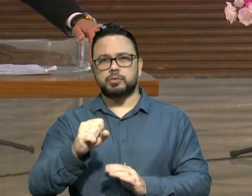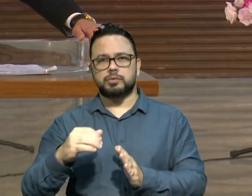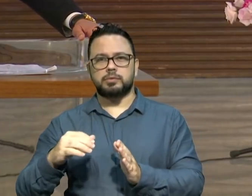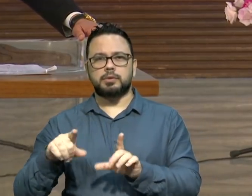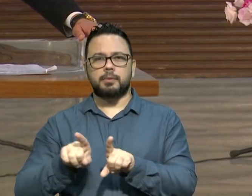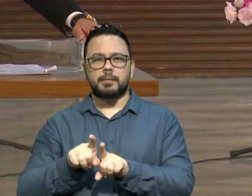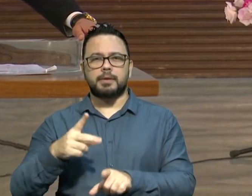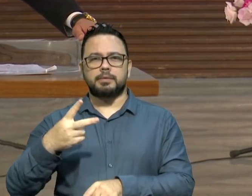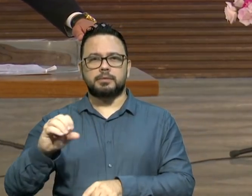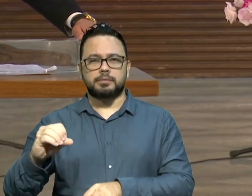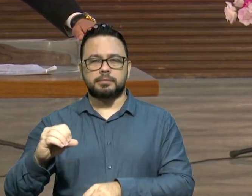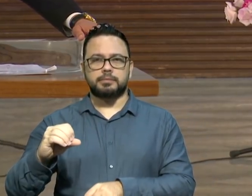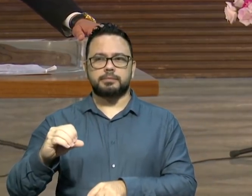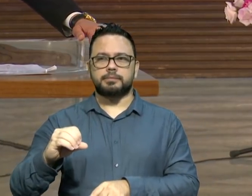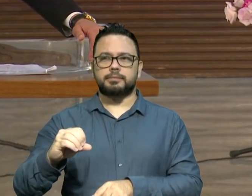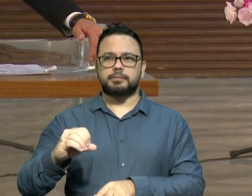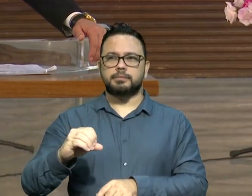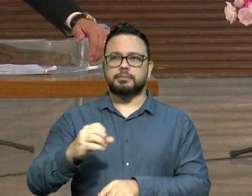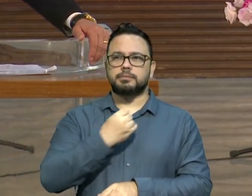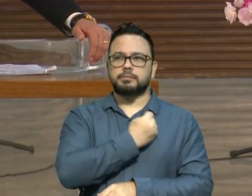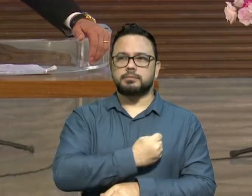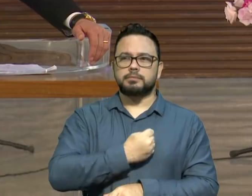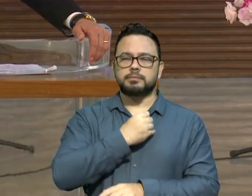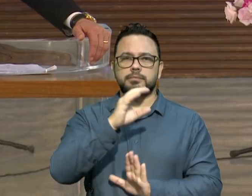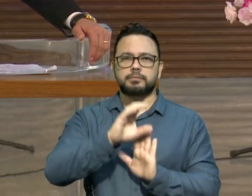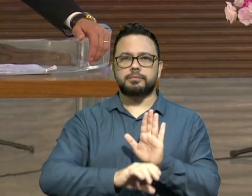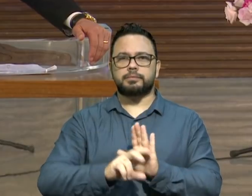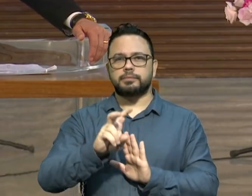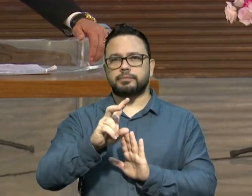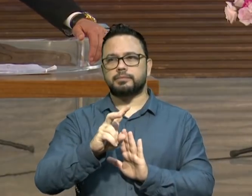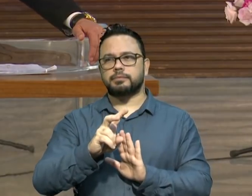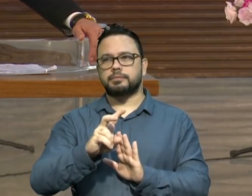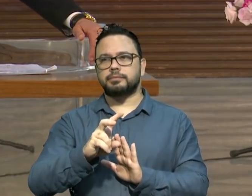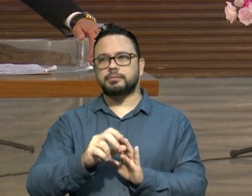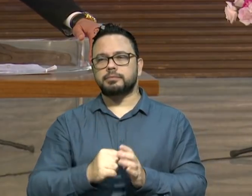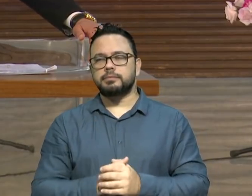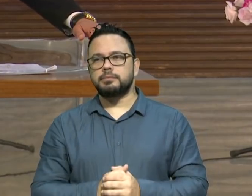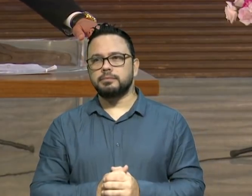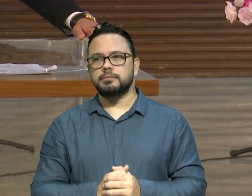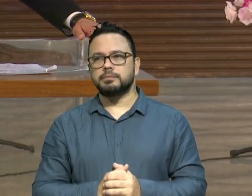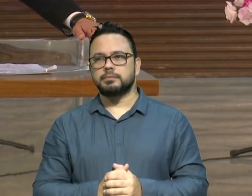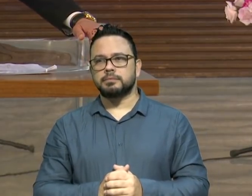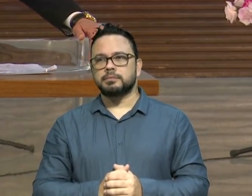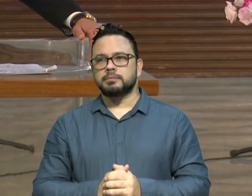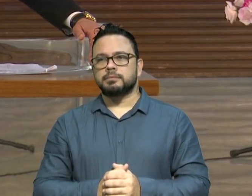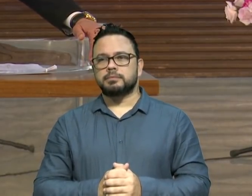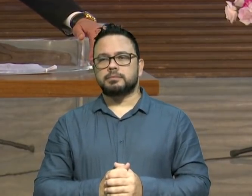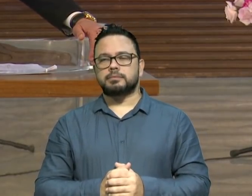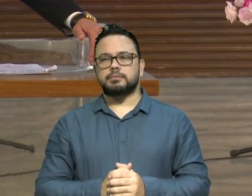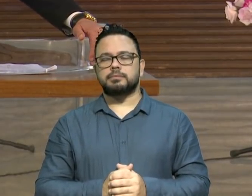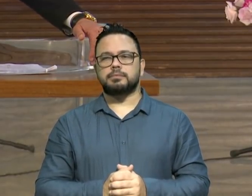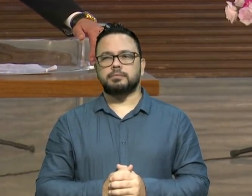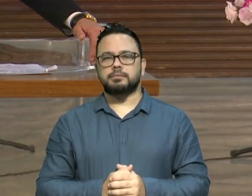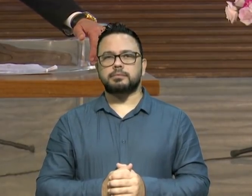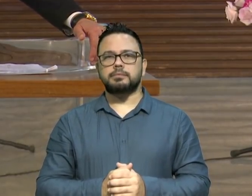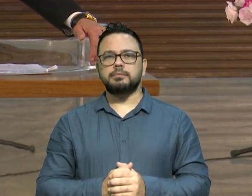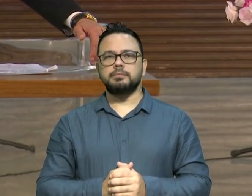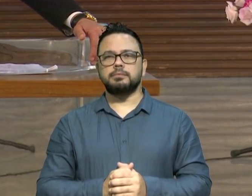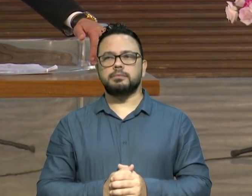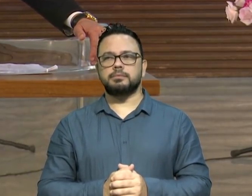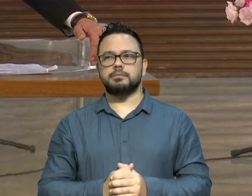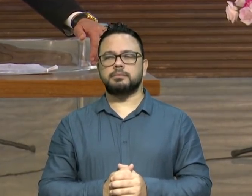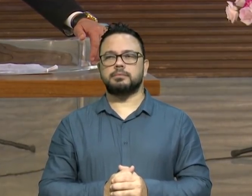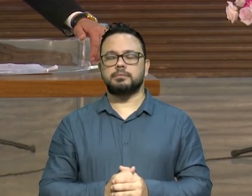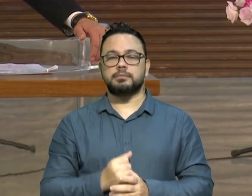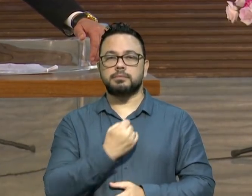São João 5 pouquinho mais para frente o terceiro é o quarto Evangelho